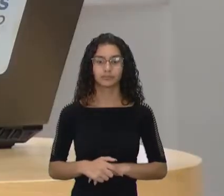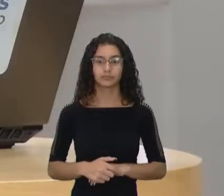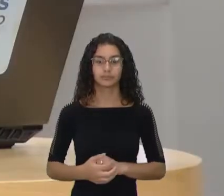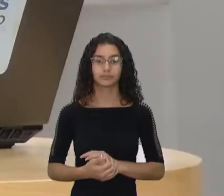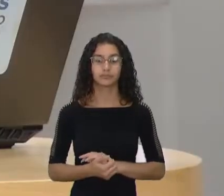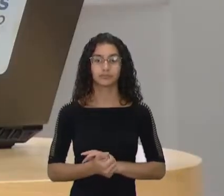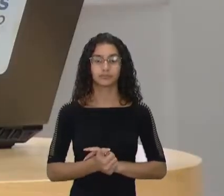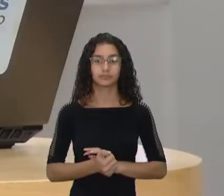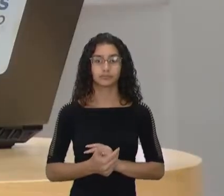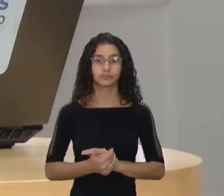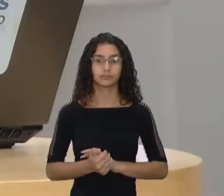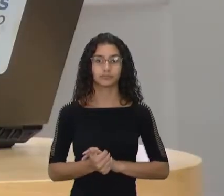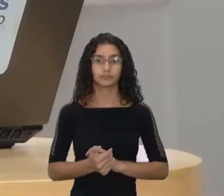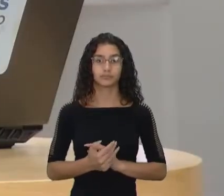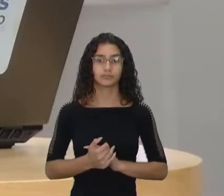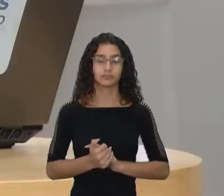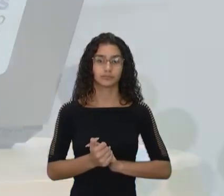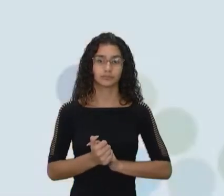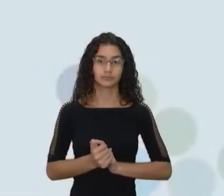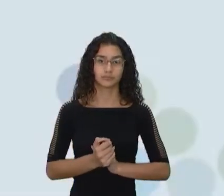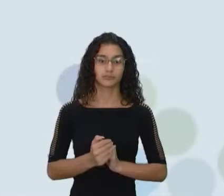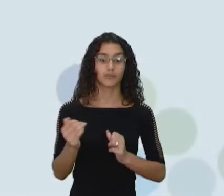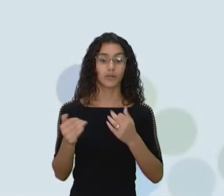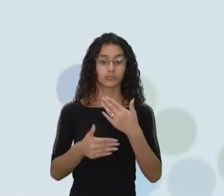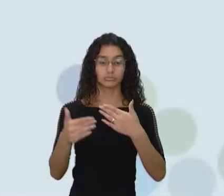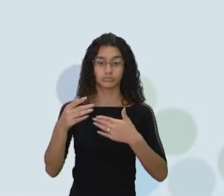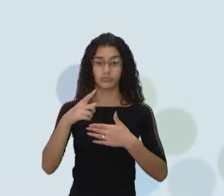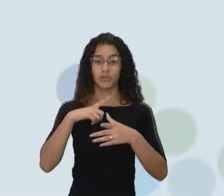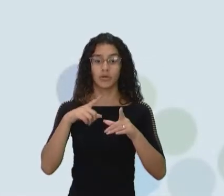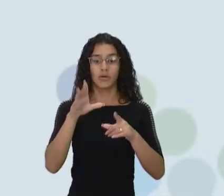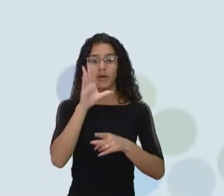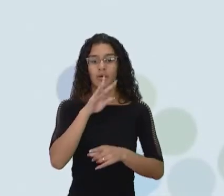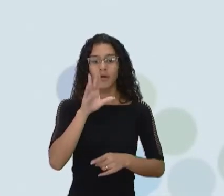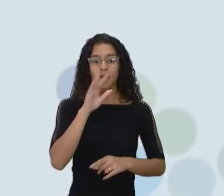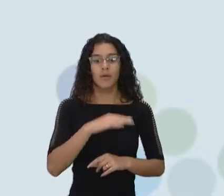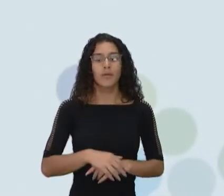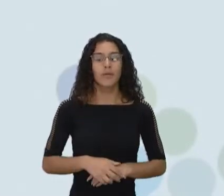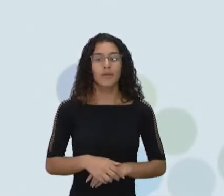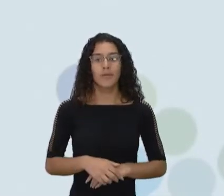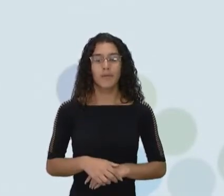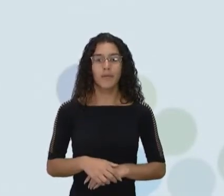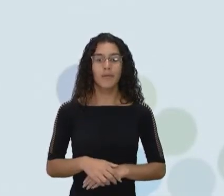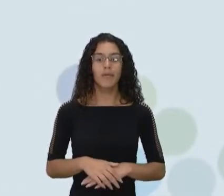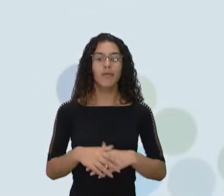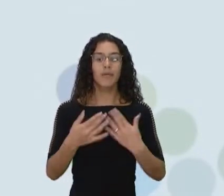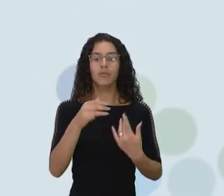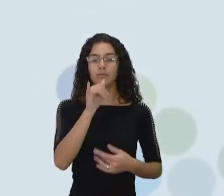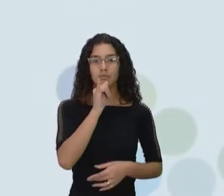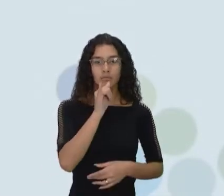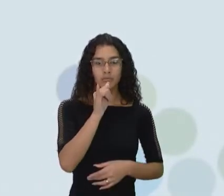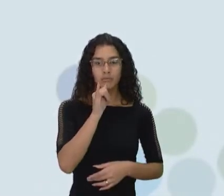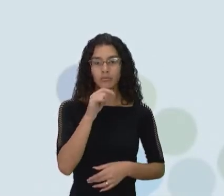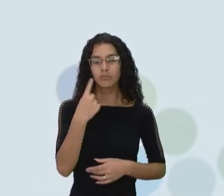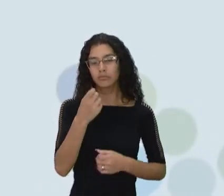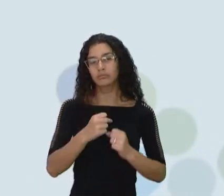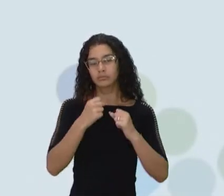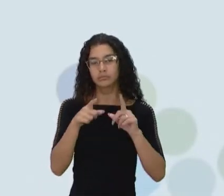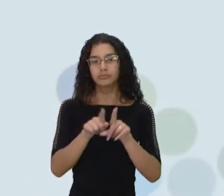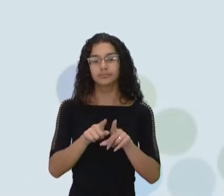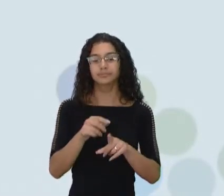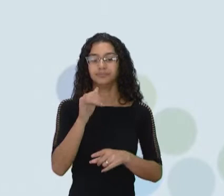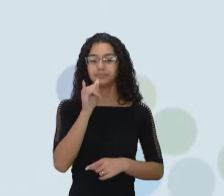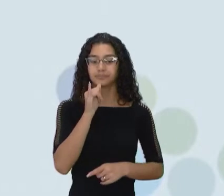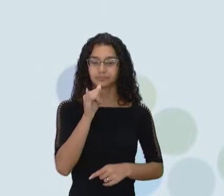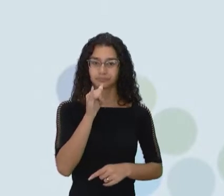teve. Então, aí nesse próximo slide ele fala assim, então, alguns exemplos, né? Que a gente pode,